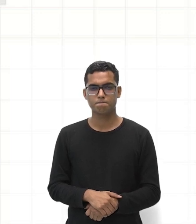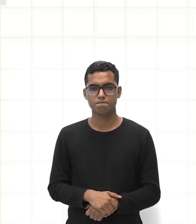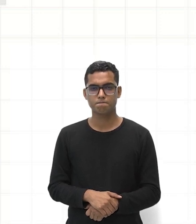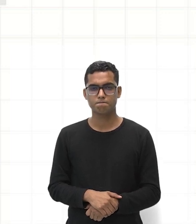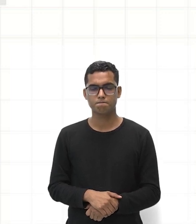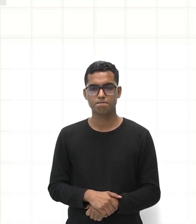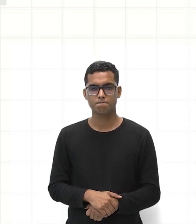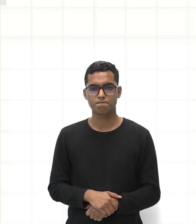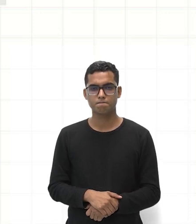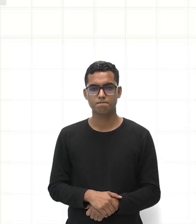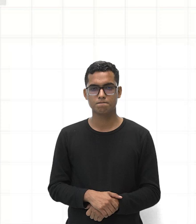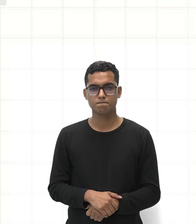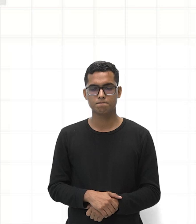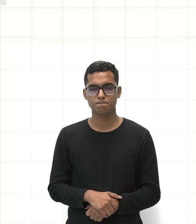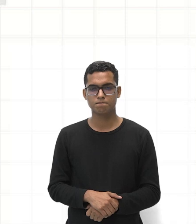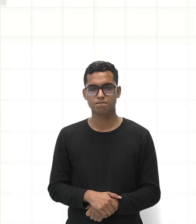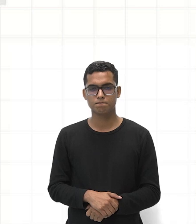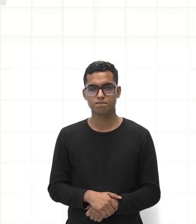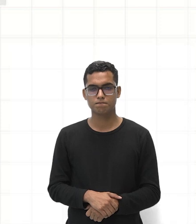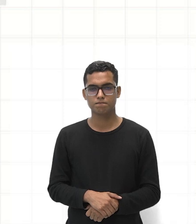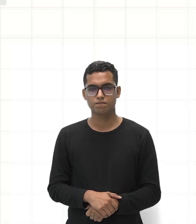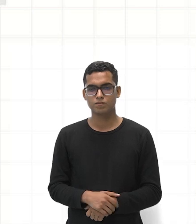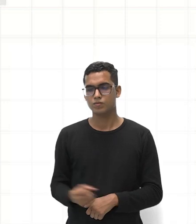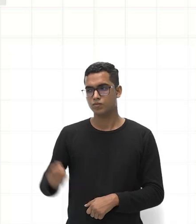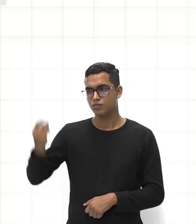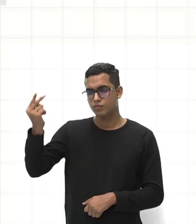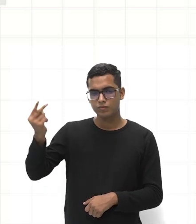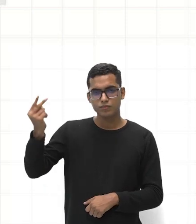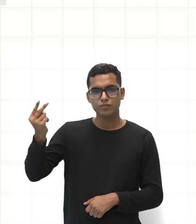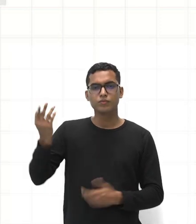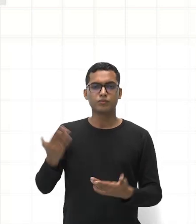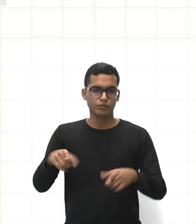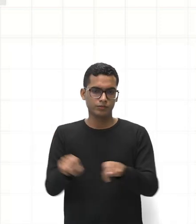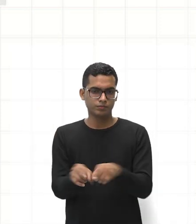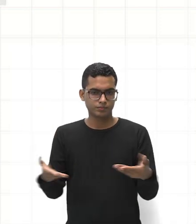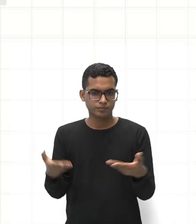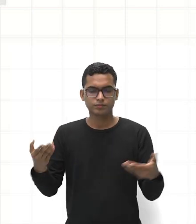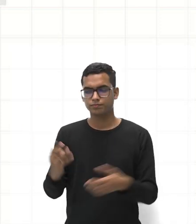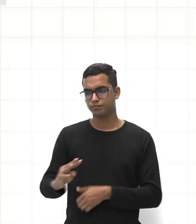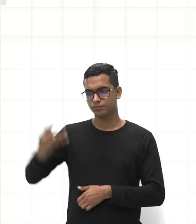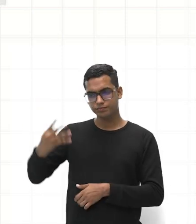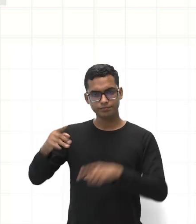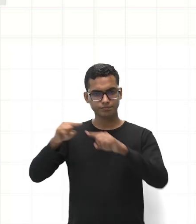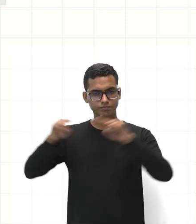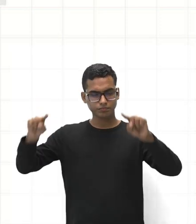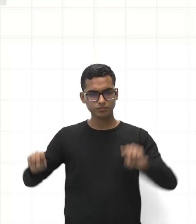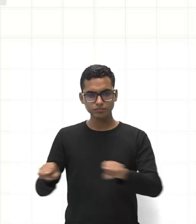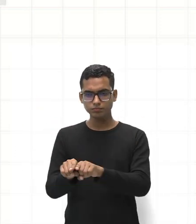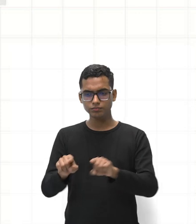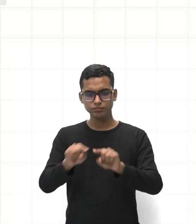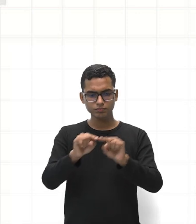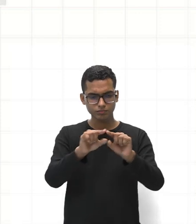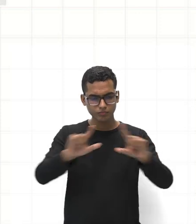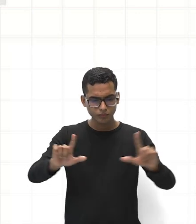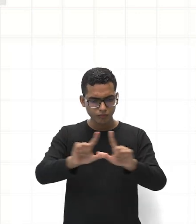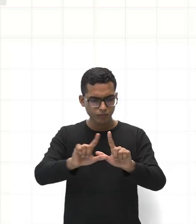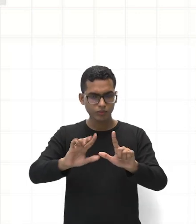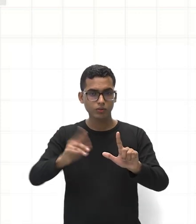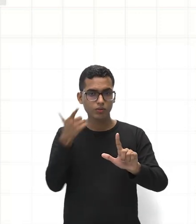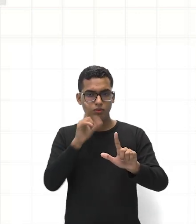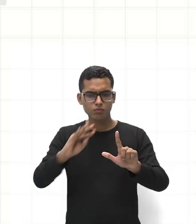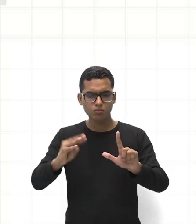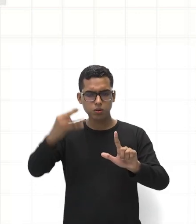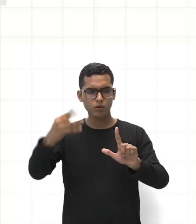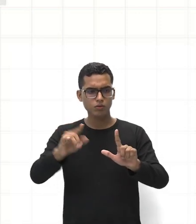A medida do lado era 2 e agora estou considerando 4. Então, dobrou de valor a medida do lado. Olha o que temos aqui de informação da